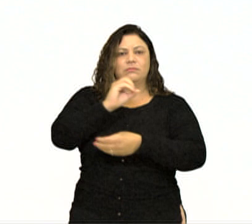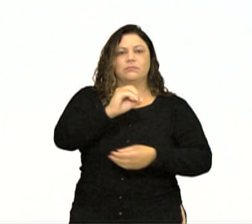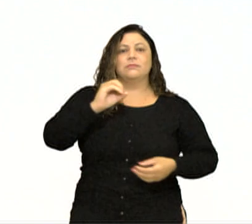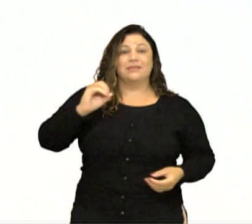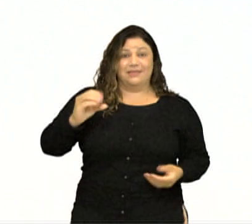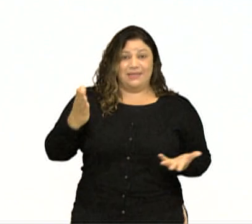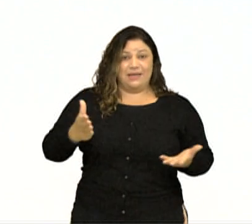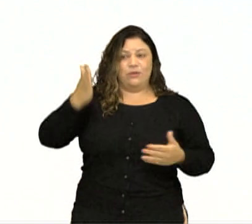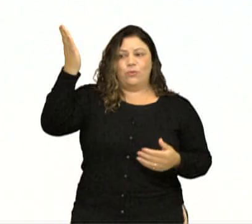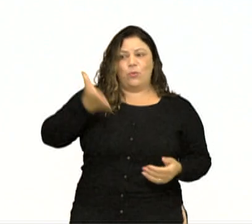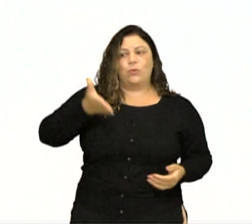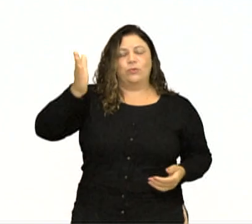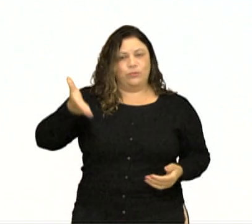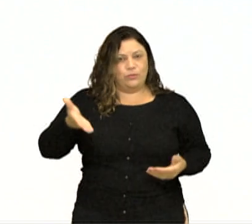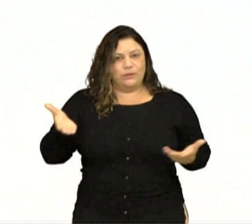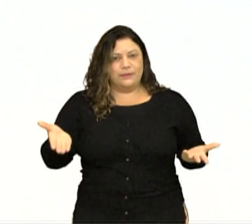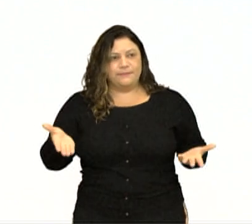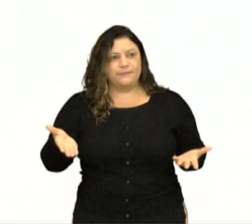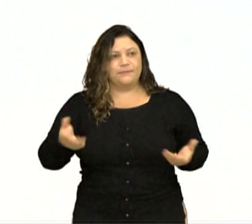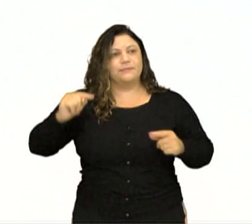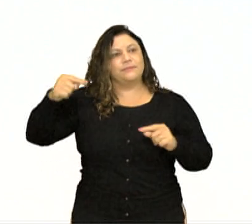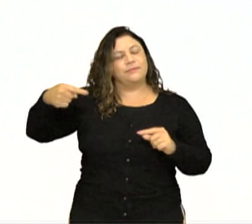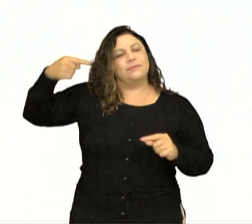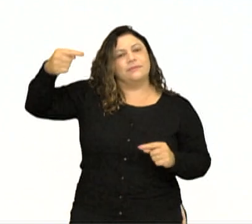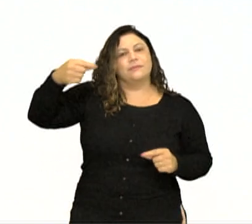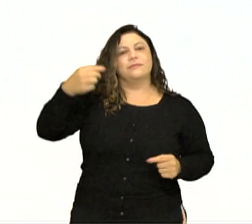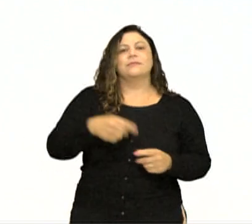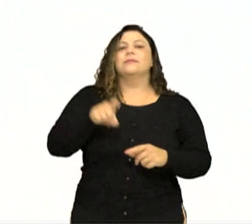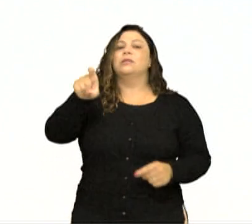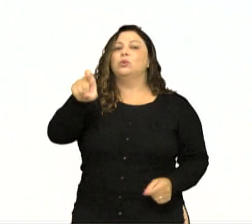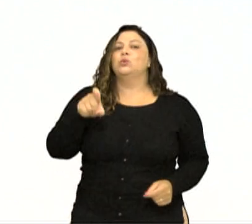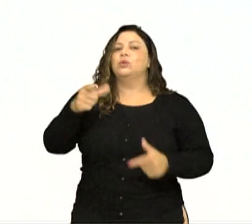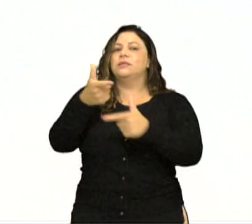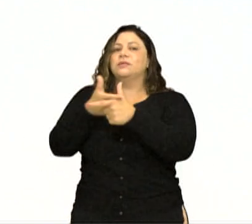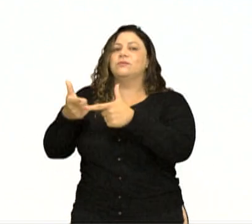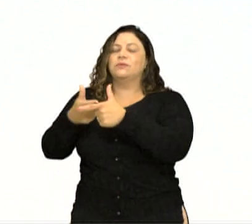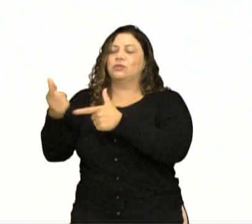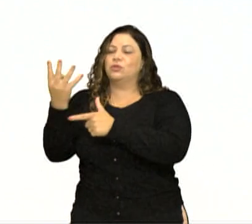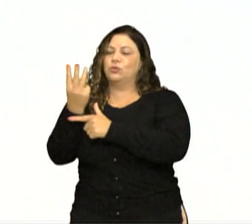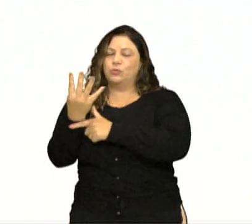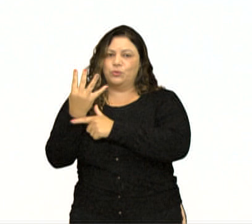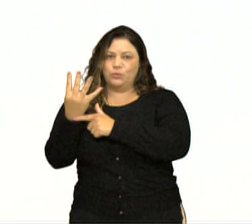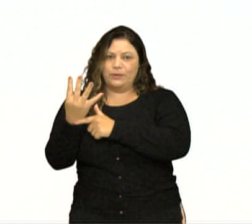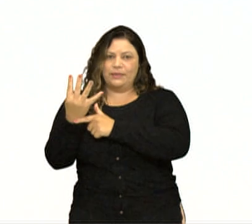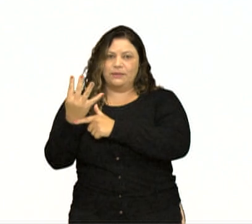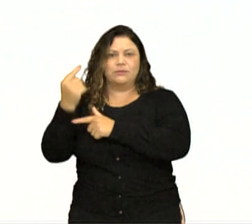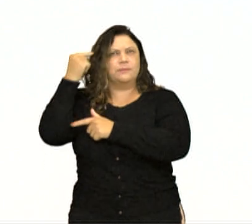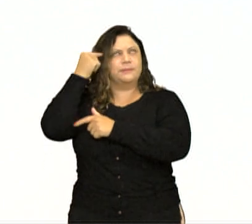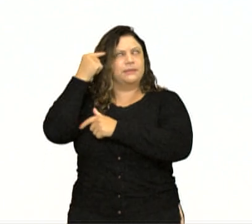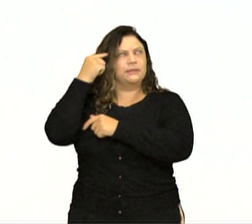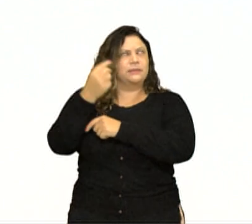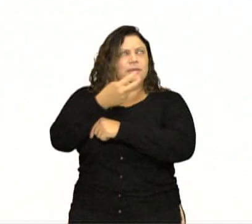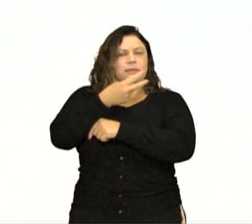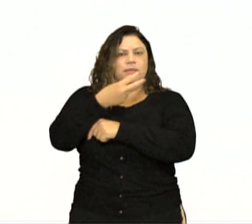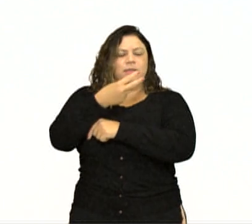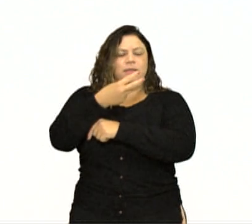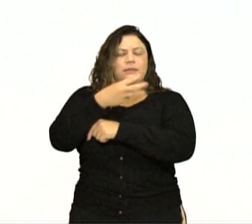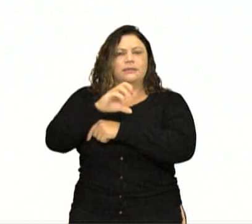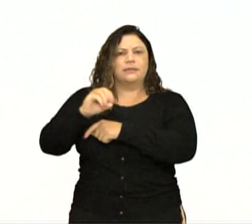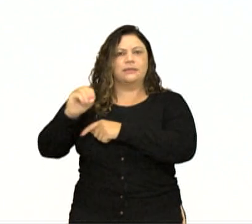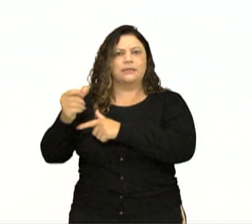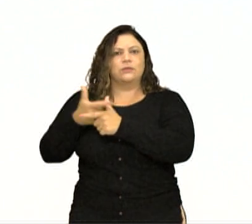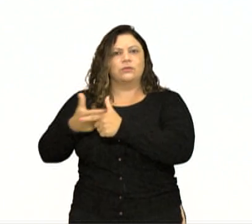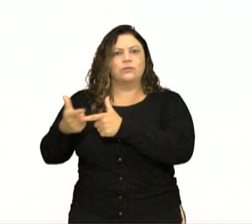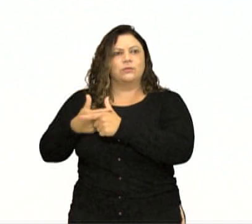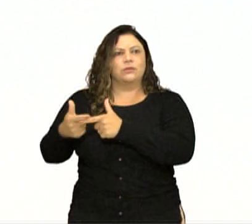lados, corta os zeros, e aí você vai ter x dividido por 4, pense 300 dividido por 25,